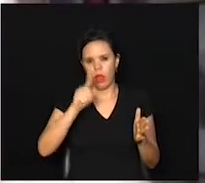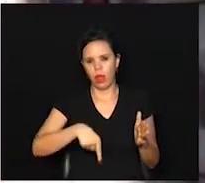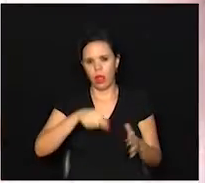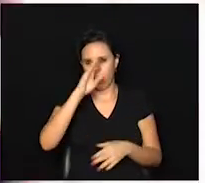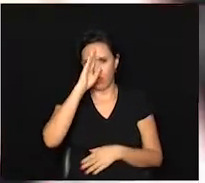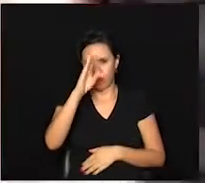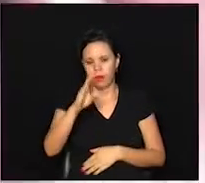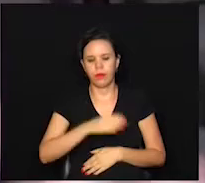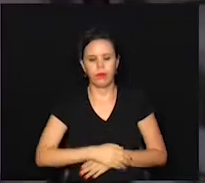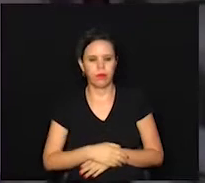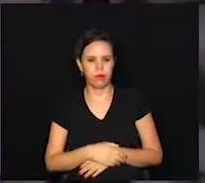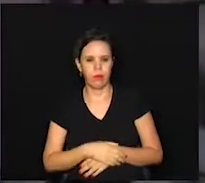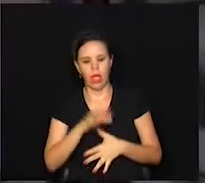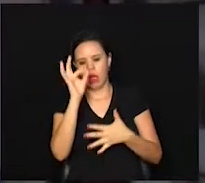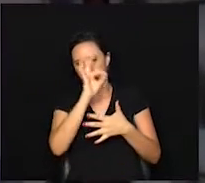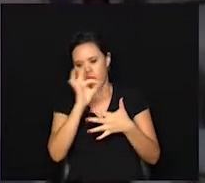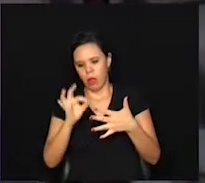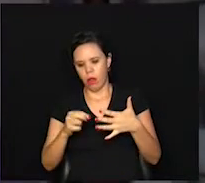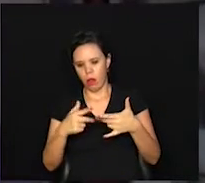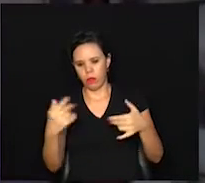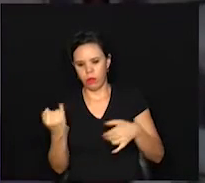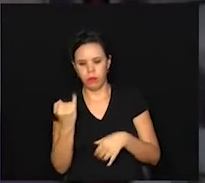algumas questões